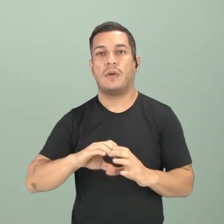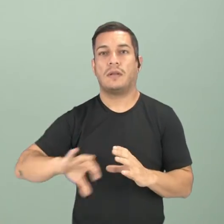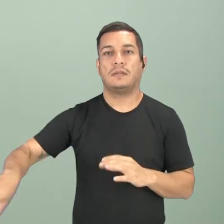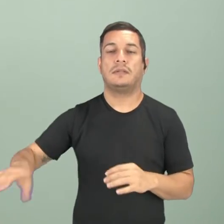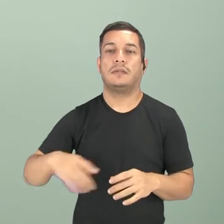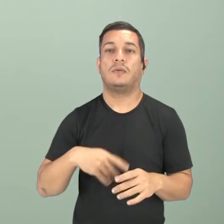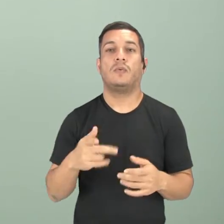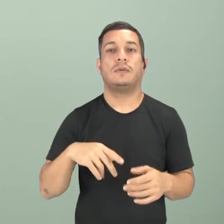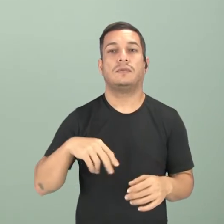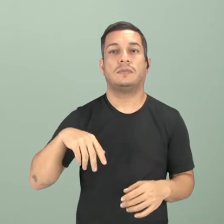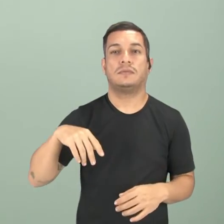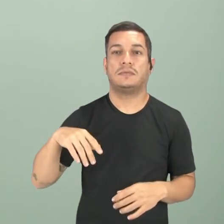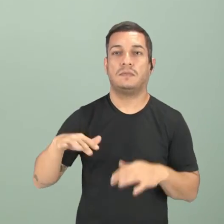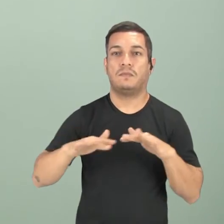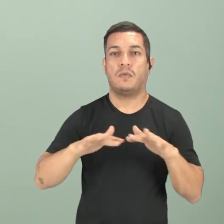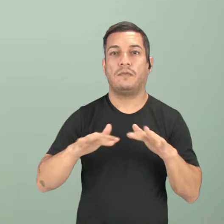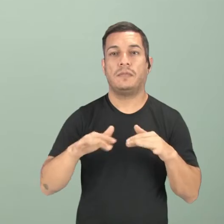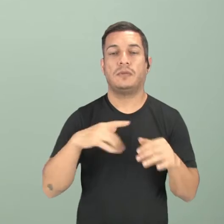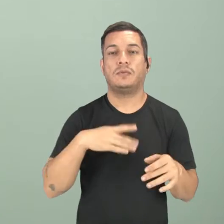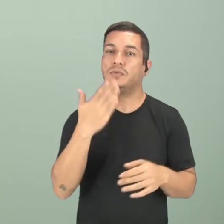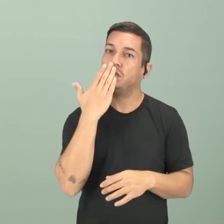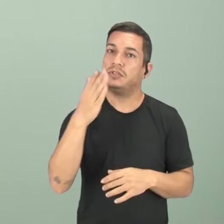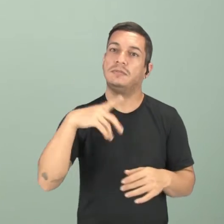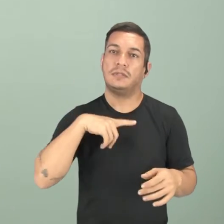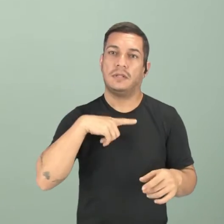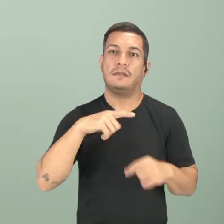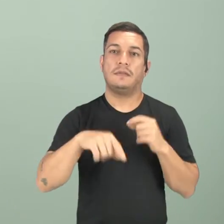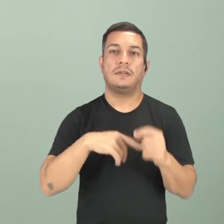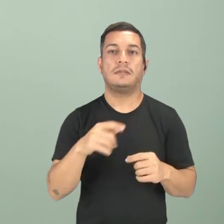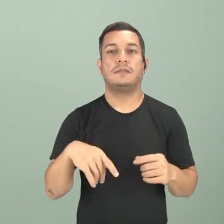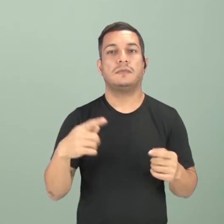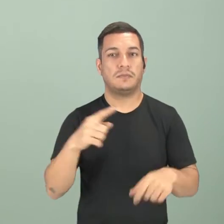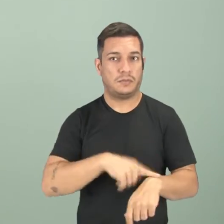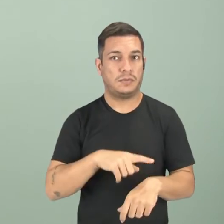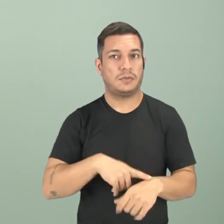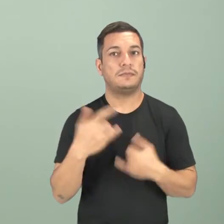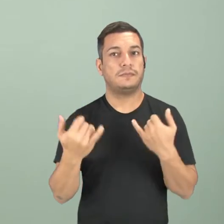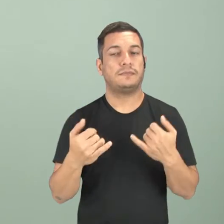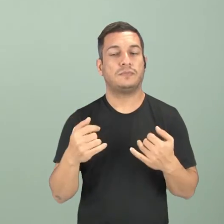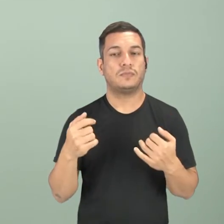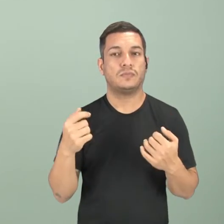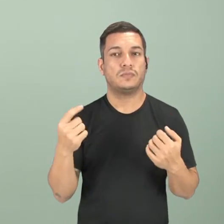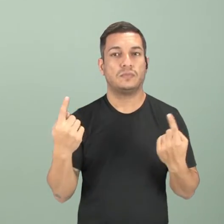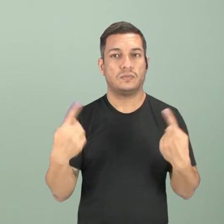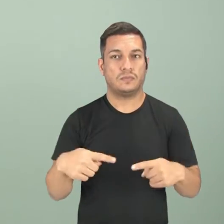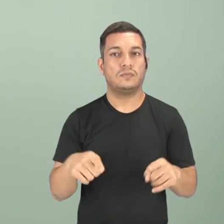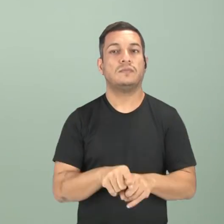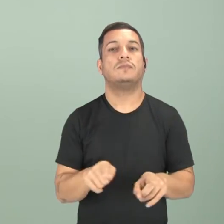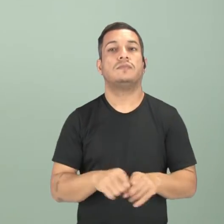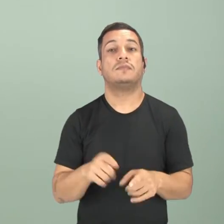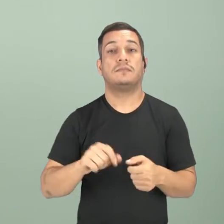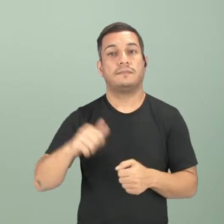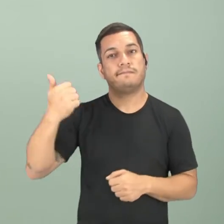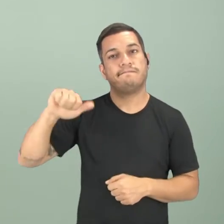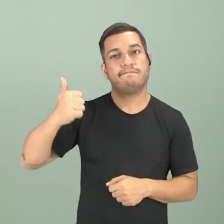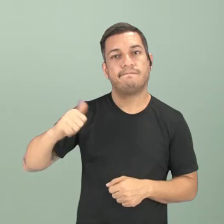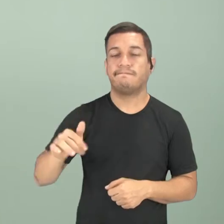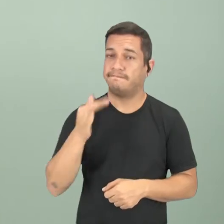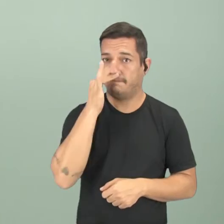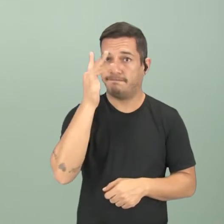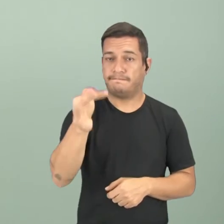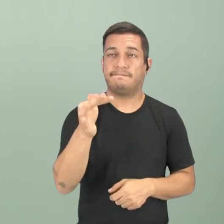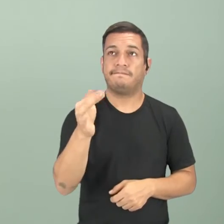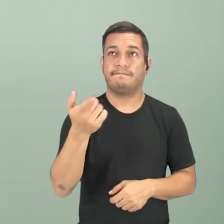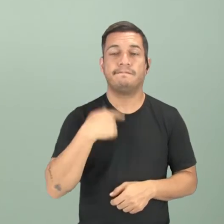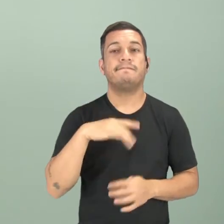passes determinado time deu naquela partida, que também é importante para que você faça uma nova avaliação para as partidas futuras.